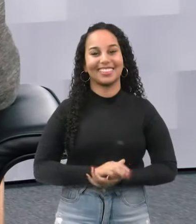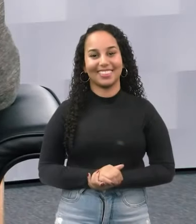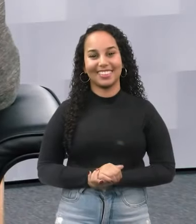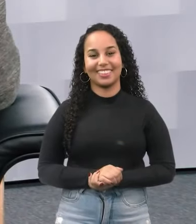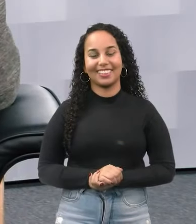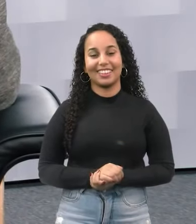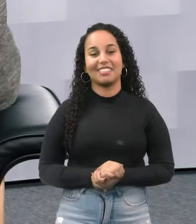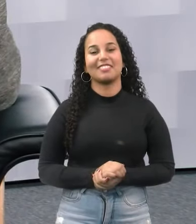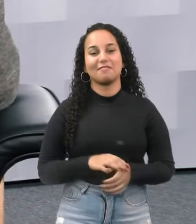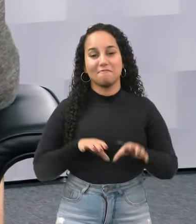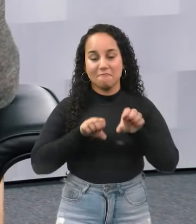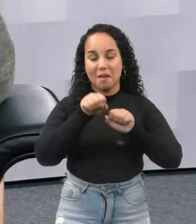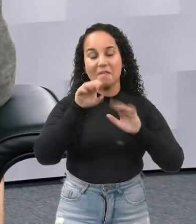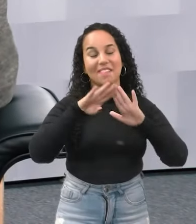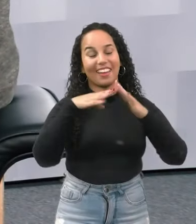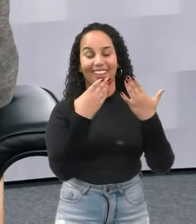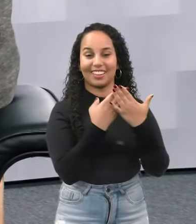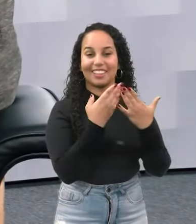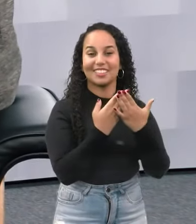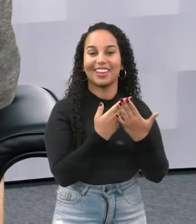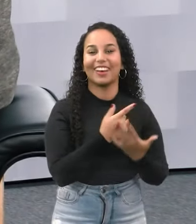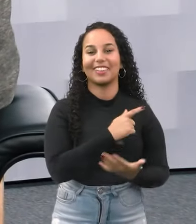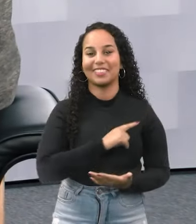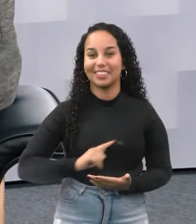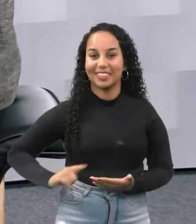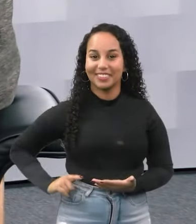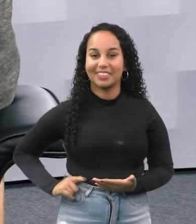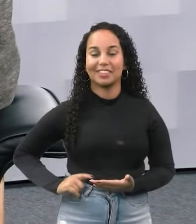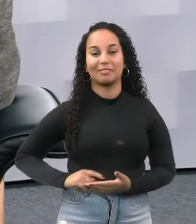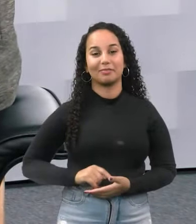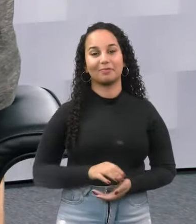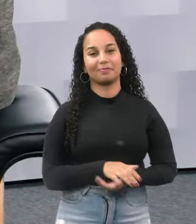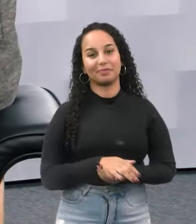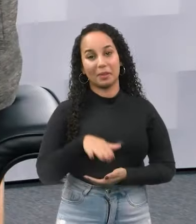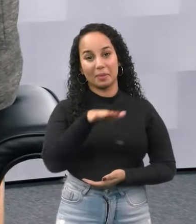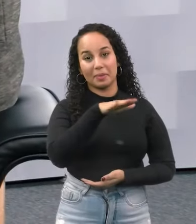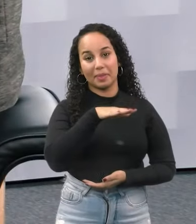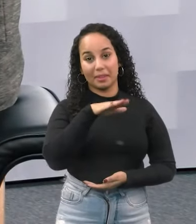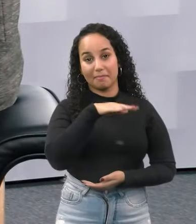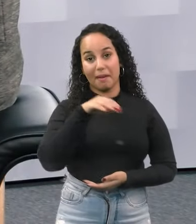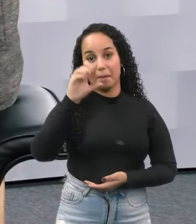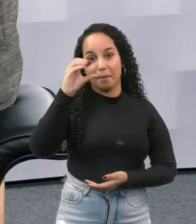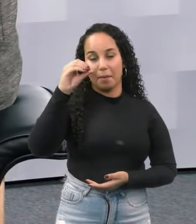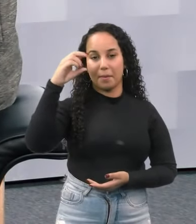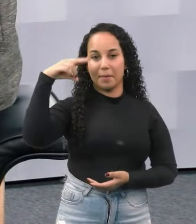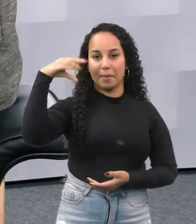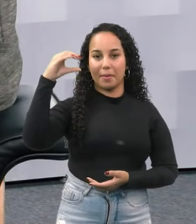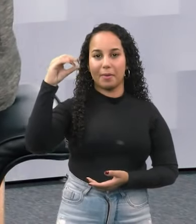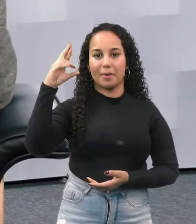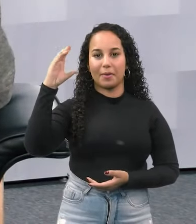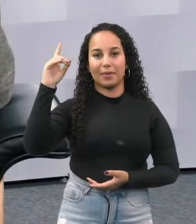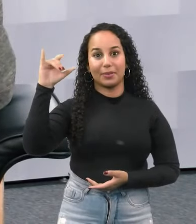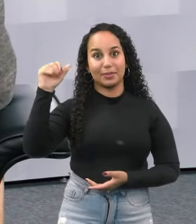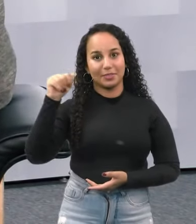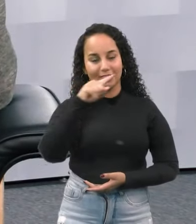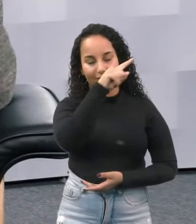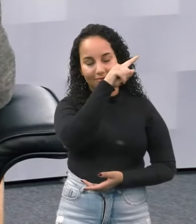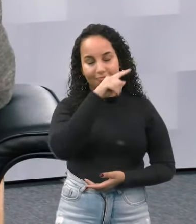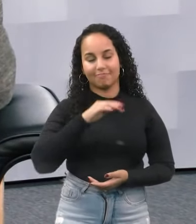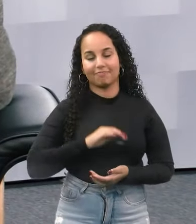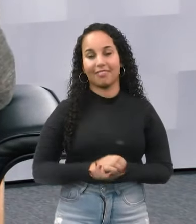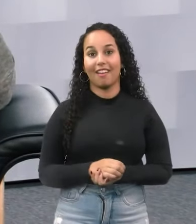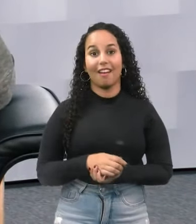me formei naquela escola, Grupo Escolar Américo René Jeanette em Belo Horizonte, ali no bairro Concórdia. E sabe o que